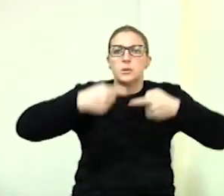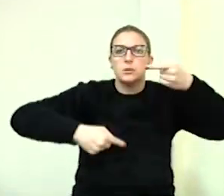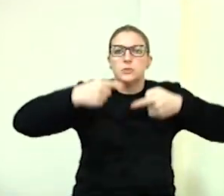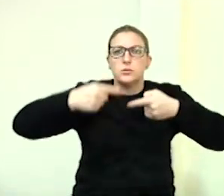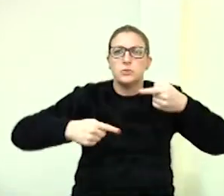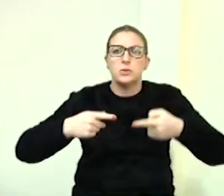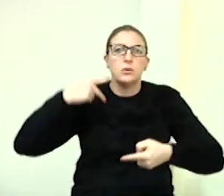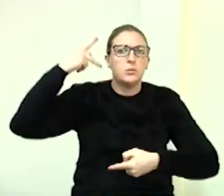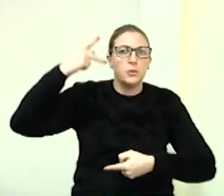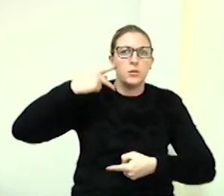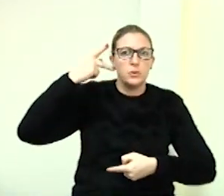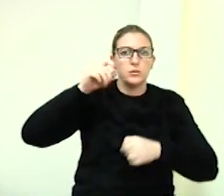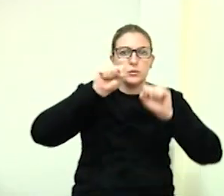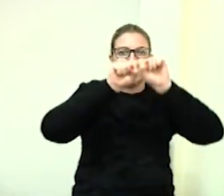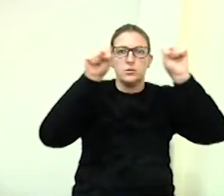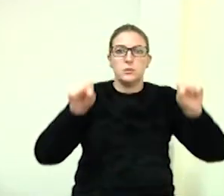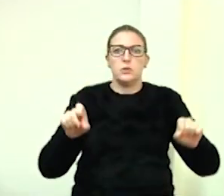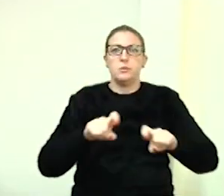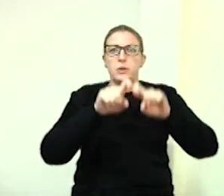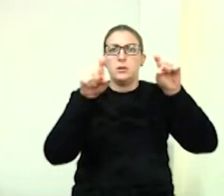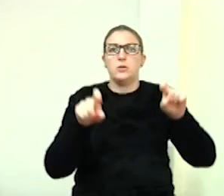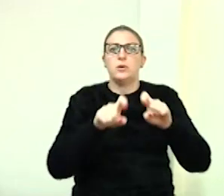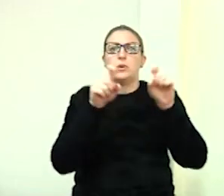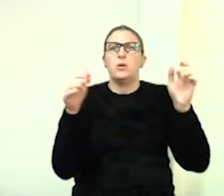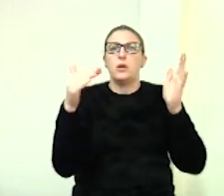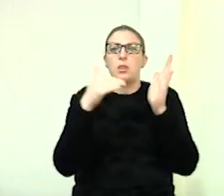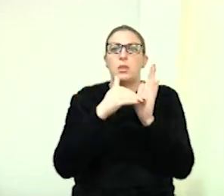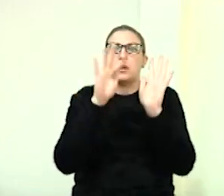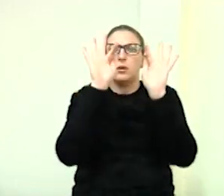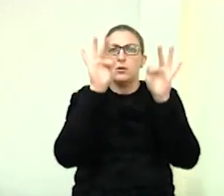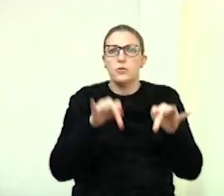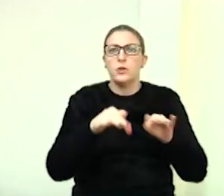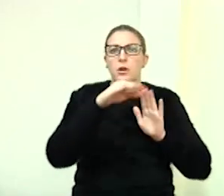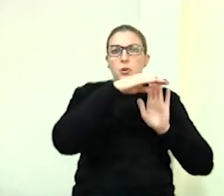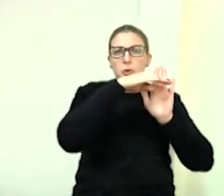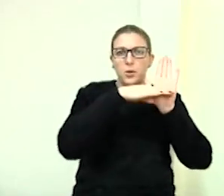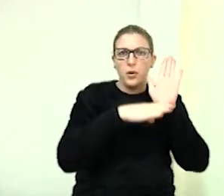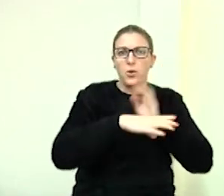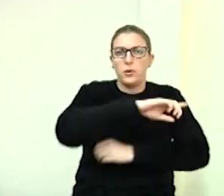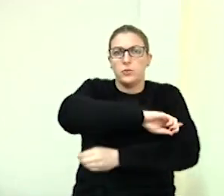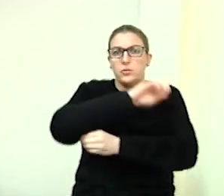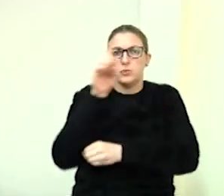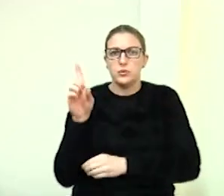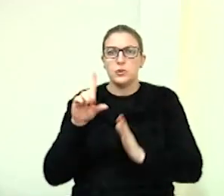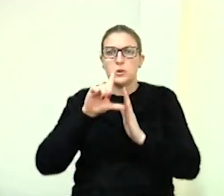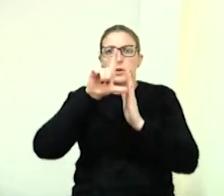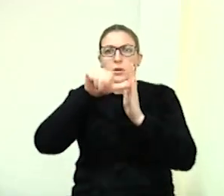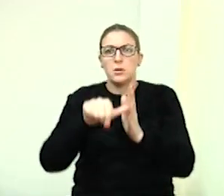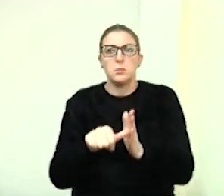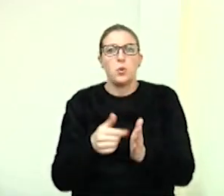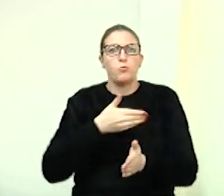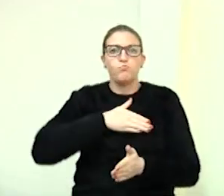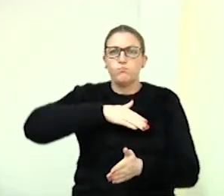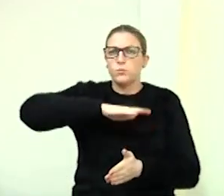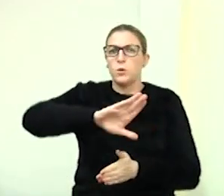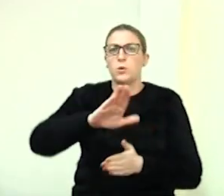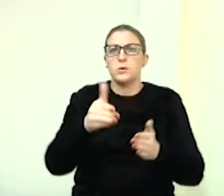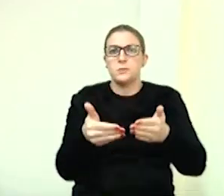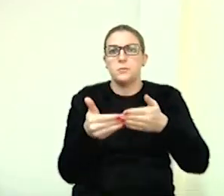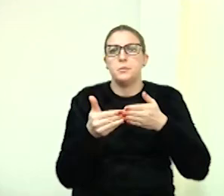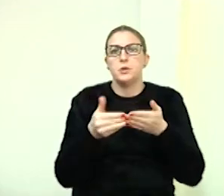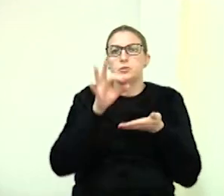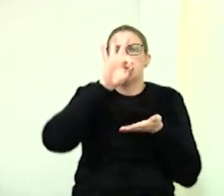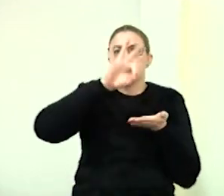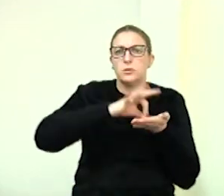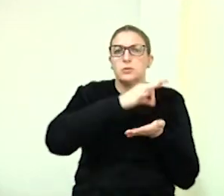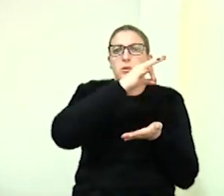eletrônico até o final da ordem do dia, ressaltando que, após a ordem do dia, a mesa não aceitará pedido de inscrição